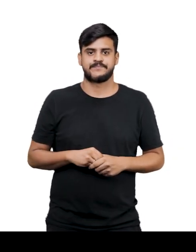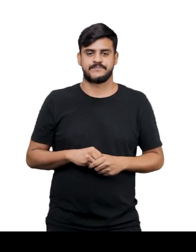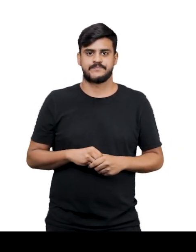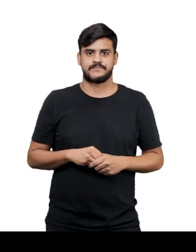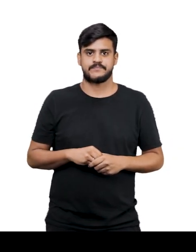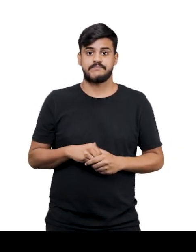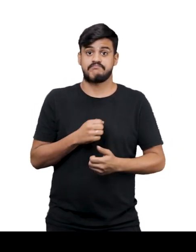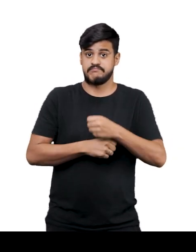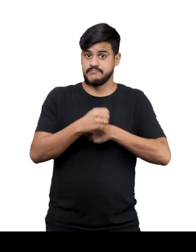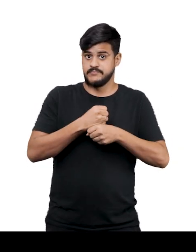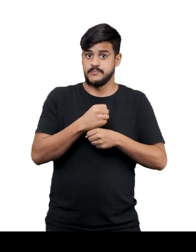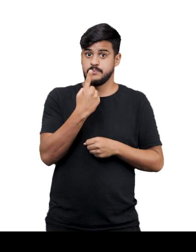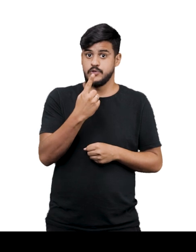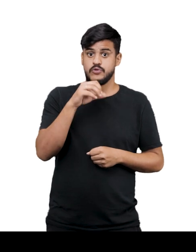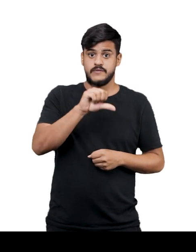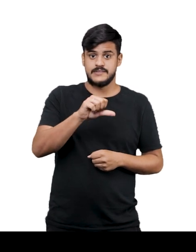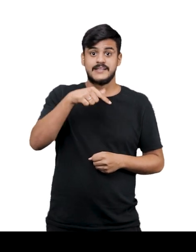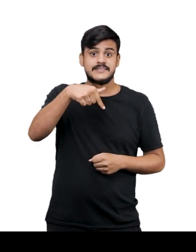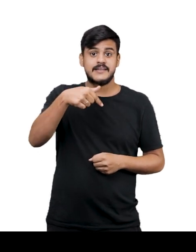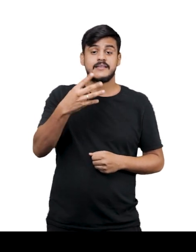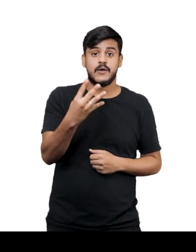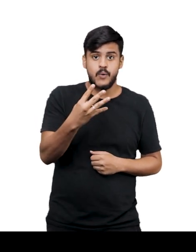1972. Em